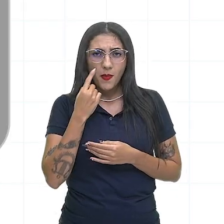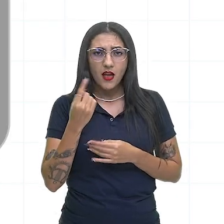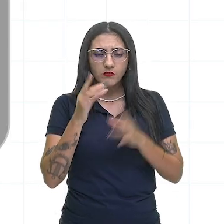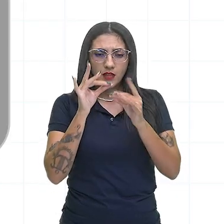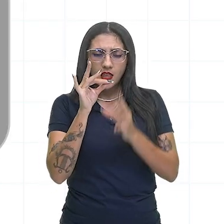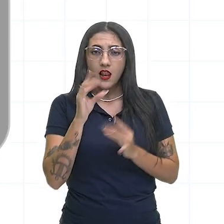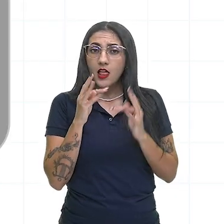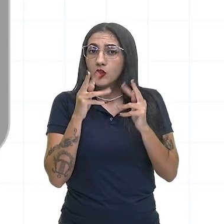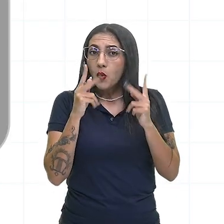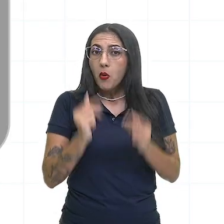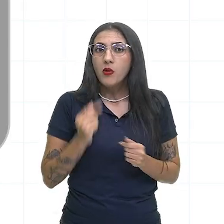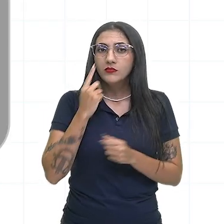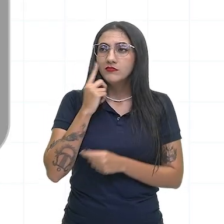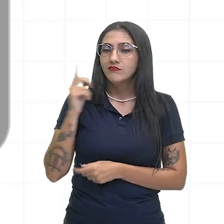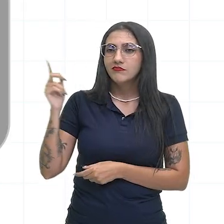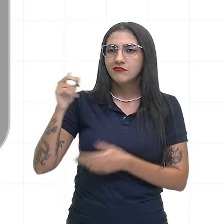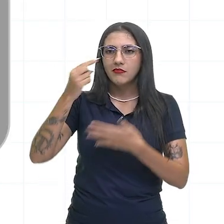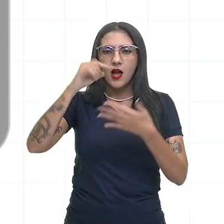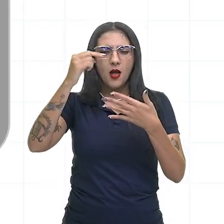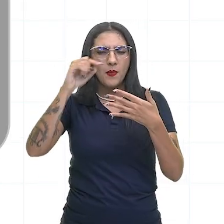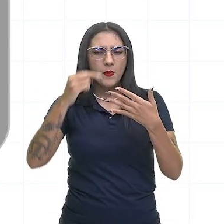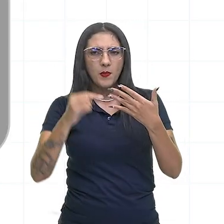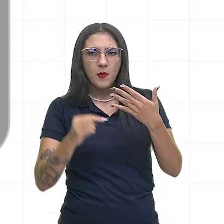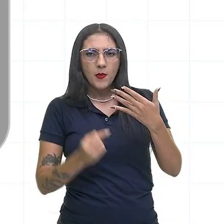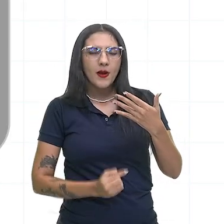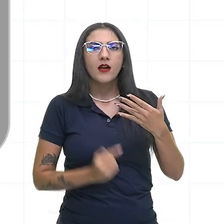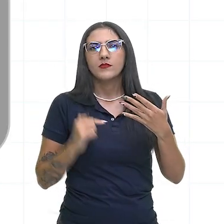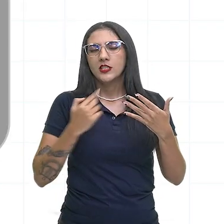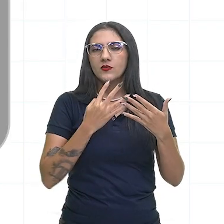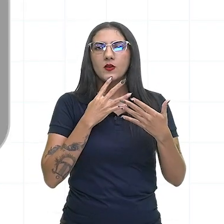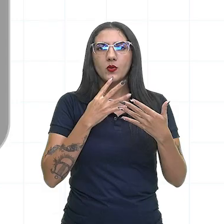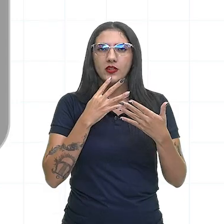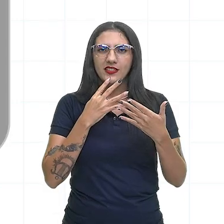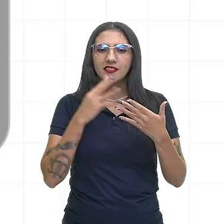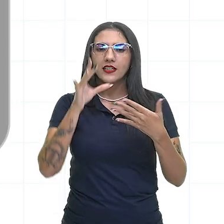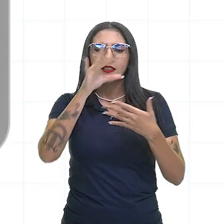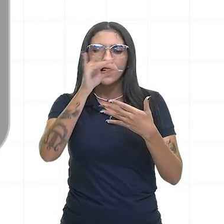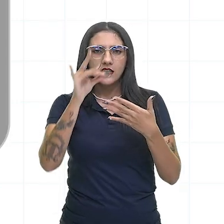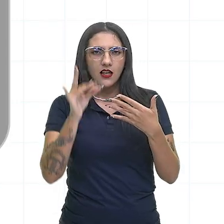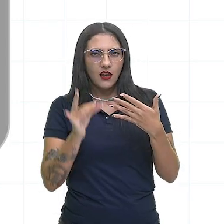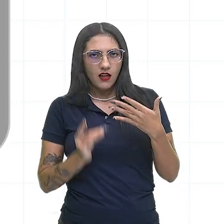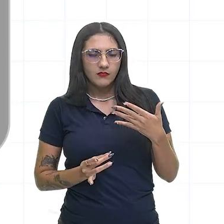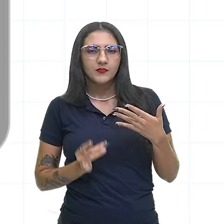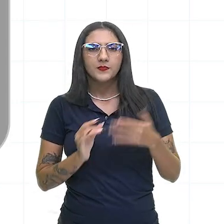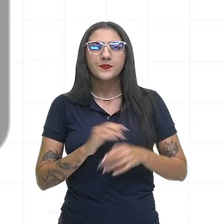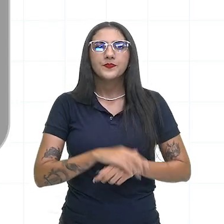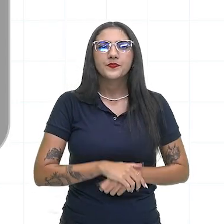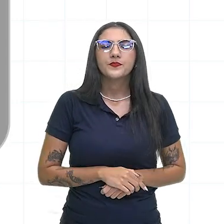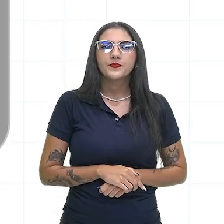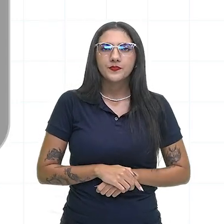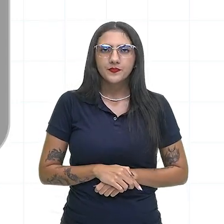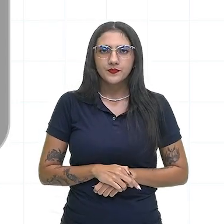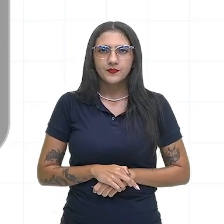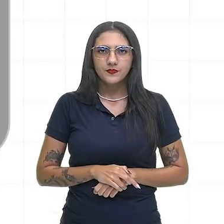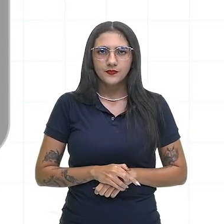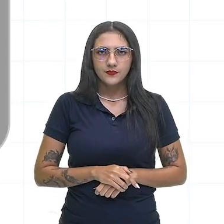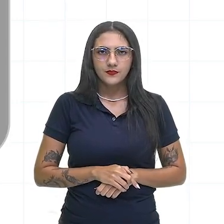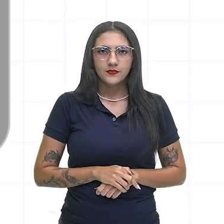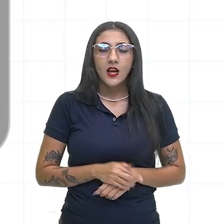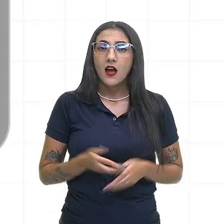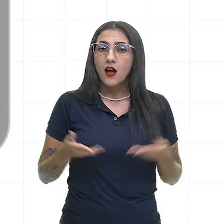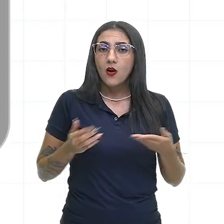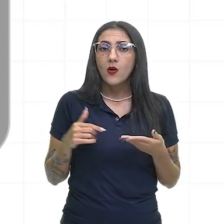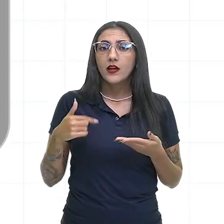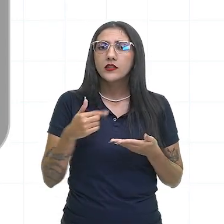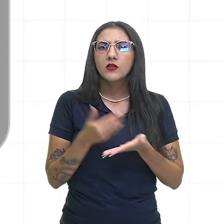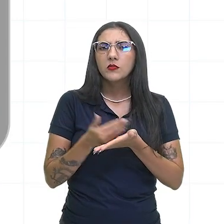núcleo exterior, né? A gente vai conferir sobre elas daqui a pouco. A gente vai começar, pessoal, verificando só